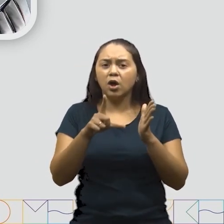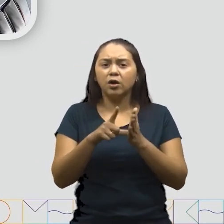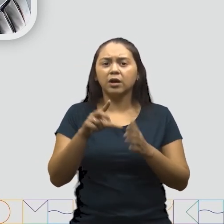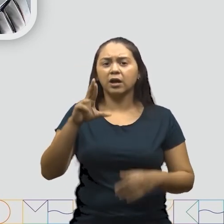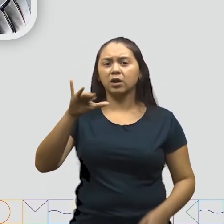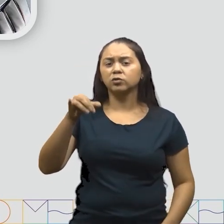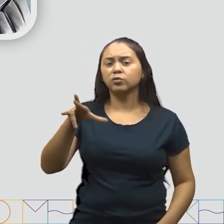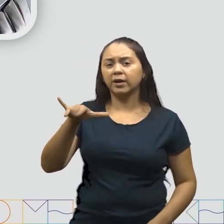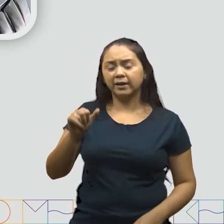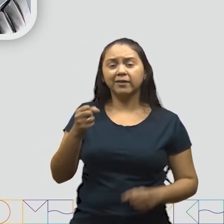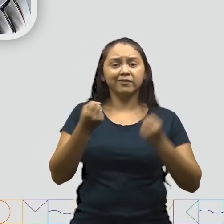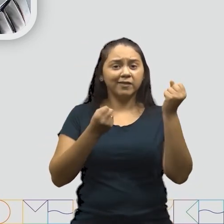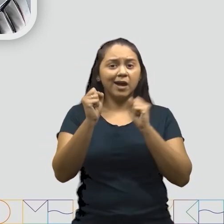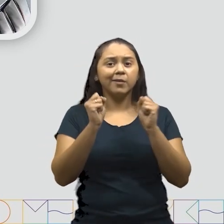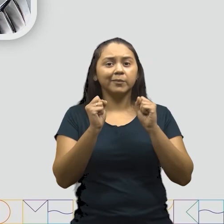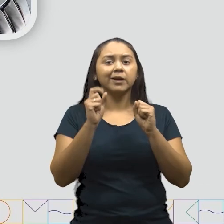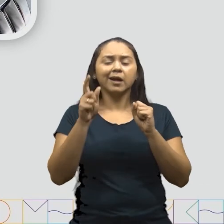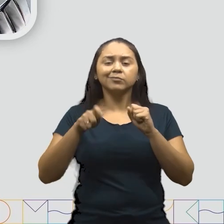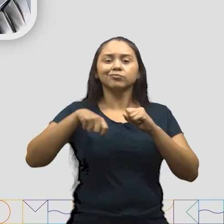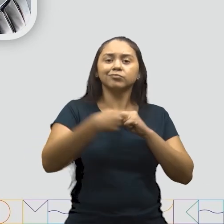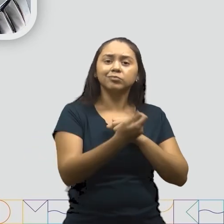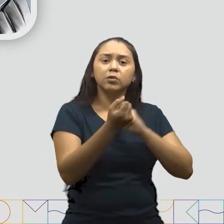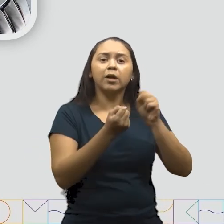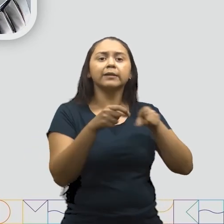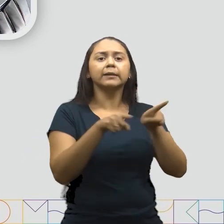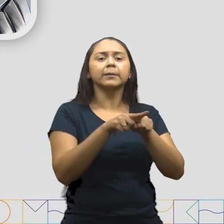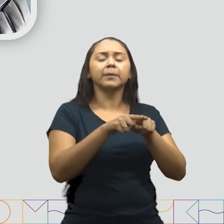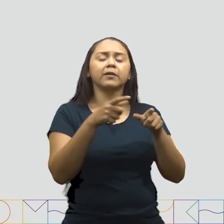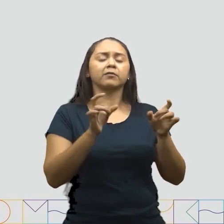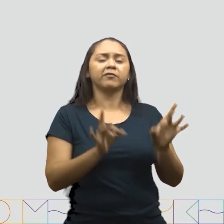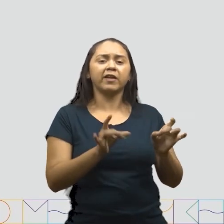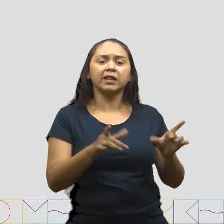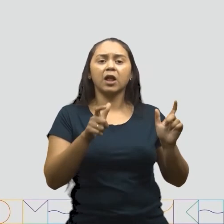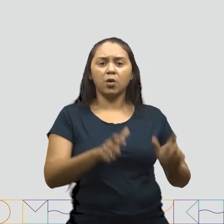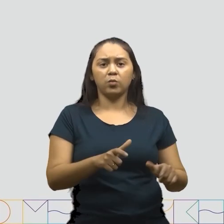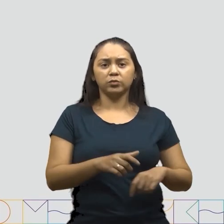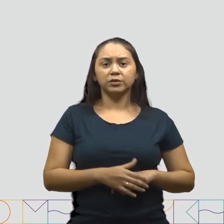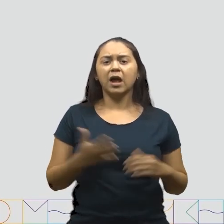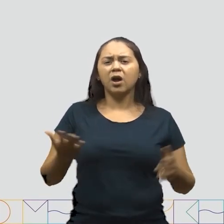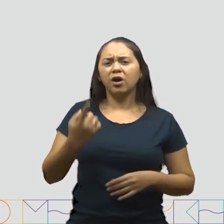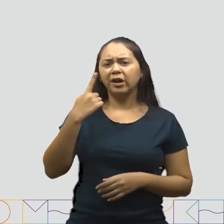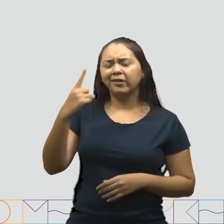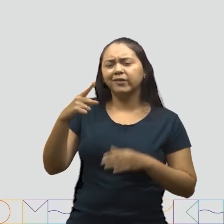o seu fabricante como a loja onde são vendidos. Vamos ver as perguntas?